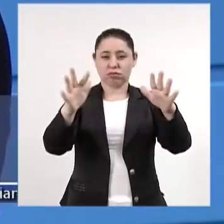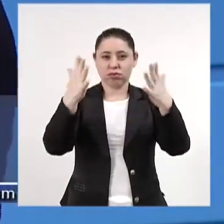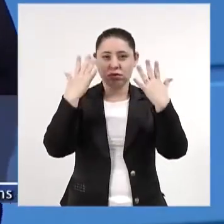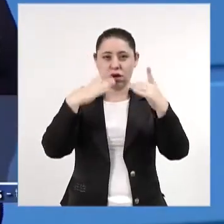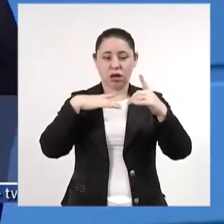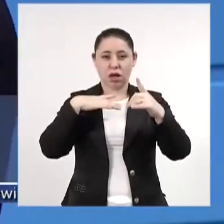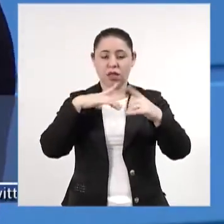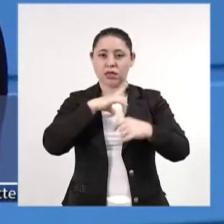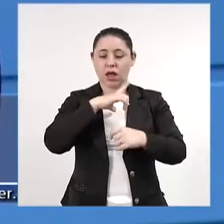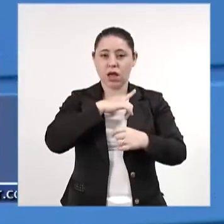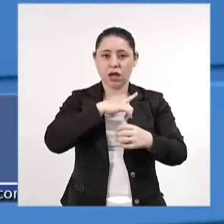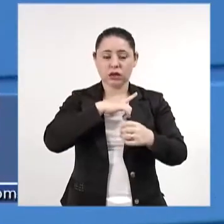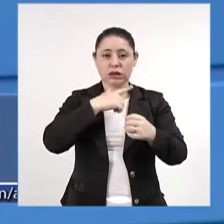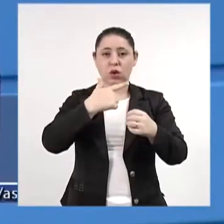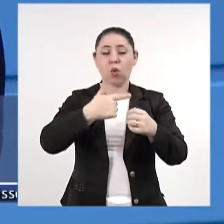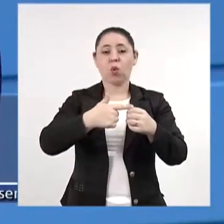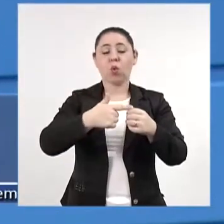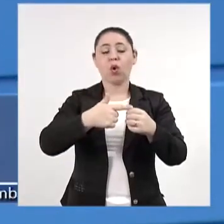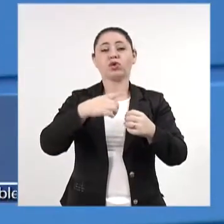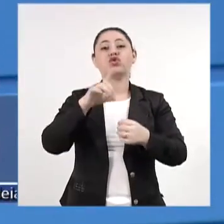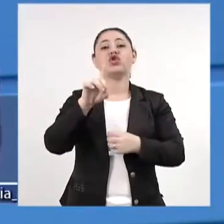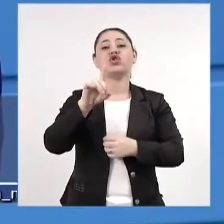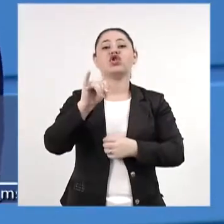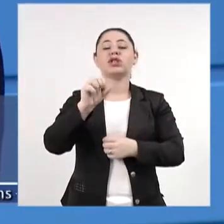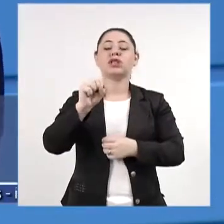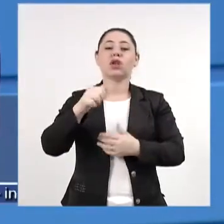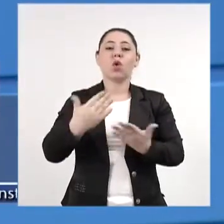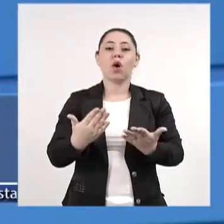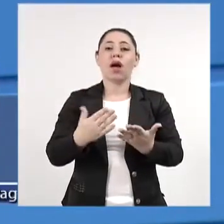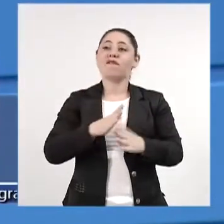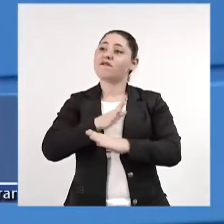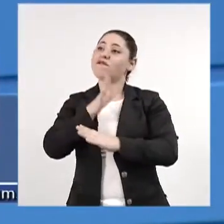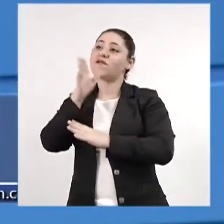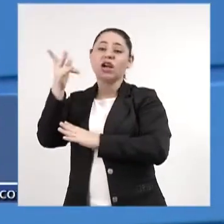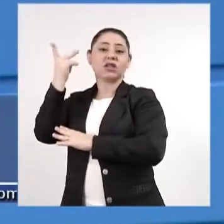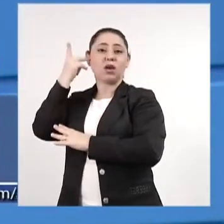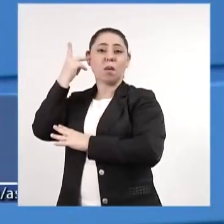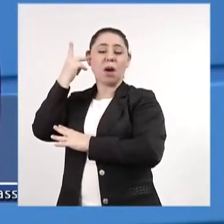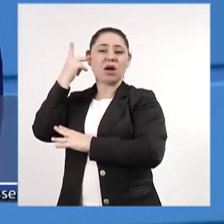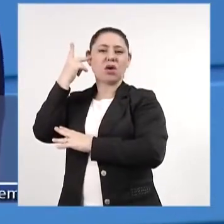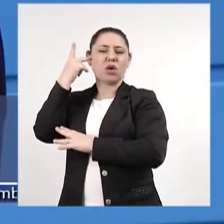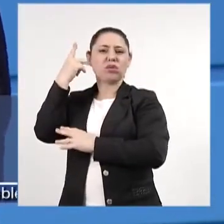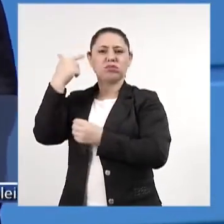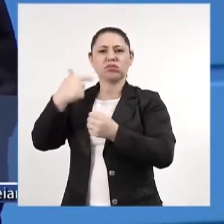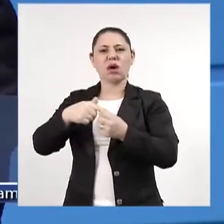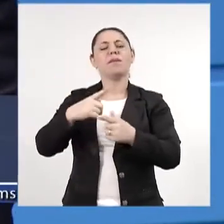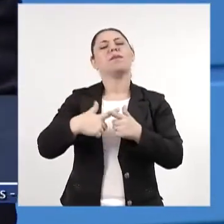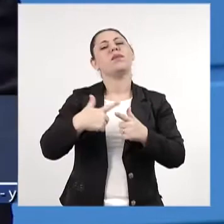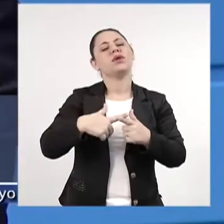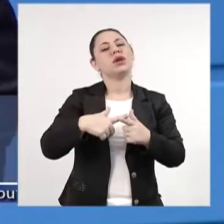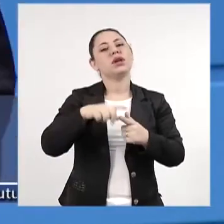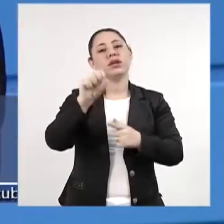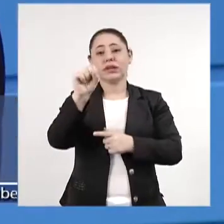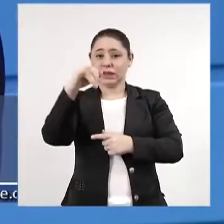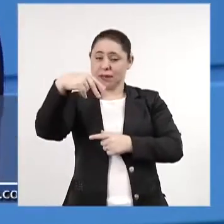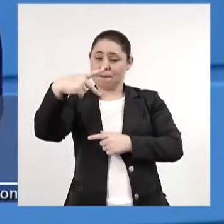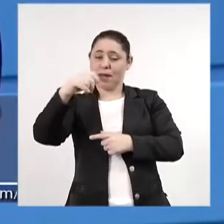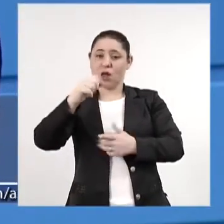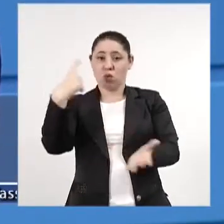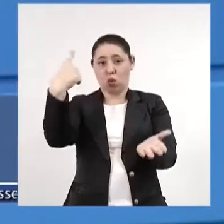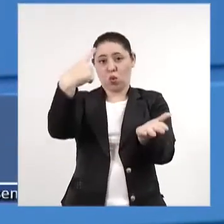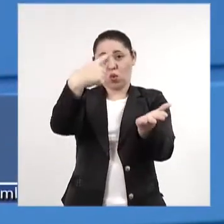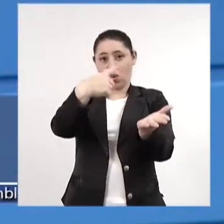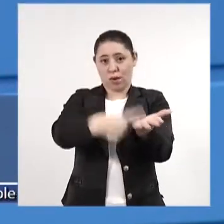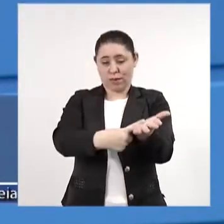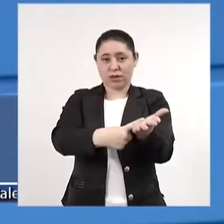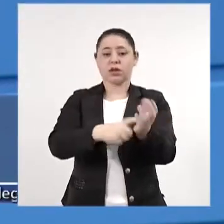2, 3 mil litros, passam do Mato Grosso andando para Paraná e São Paulo e não abastece aqui. Por quê? Porque o Simpetro fez um compromisso